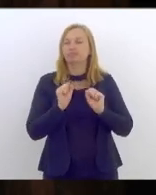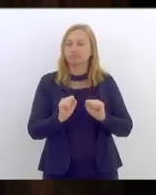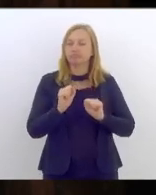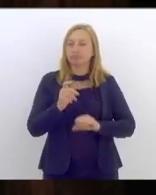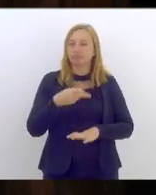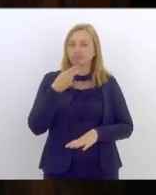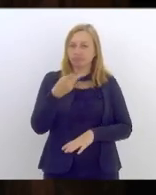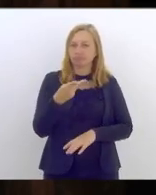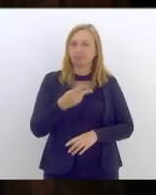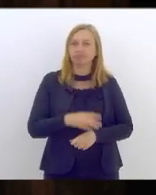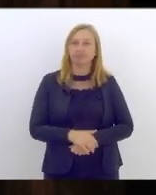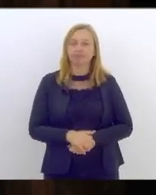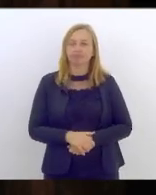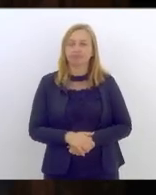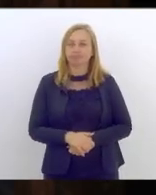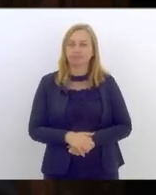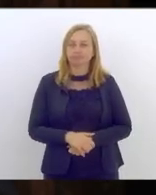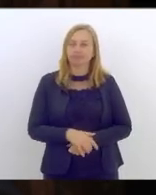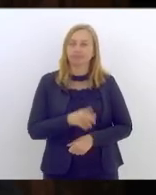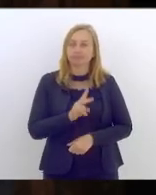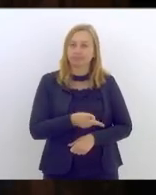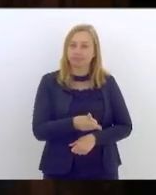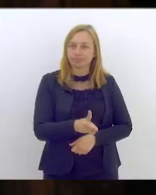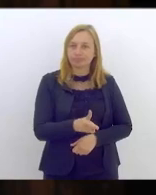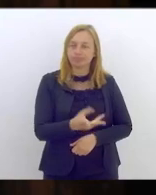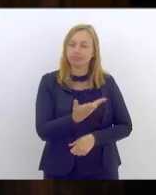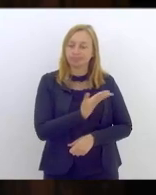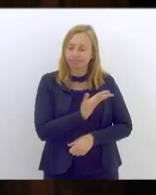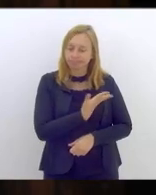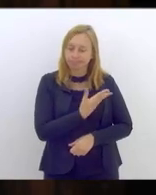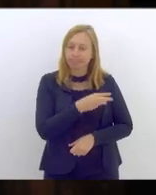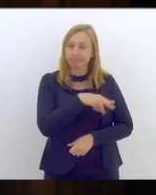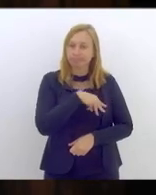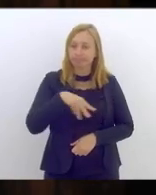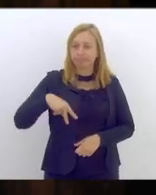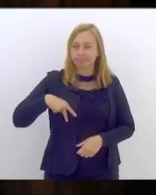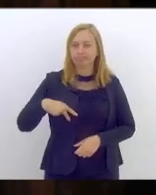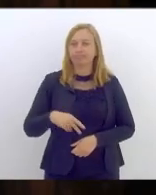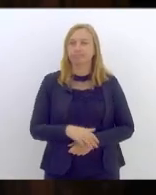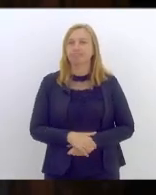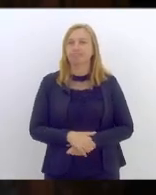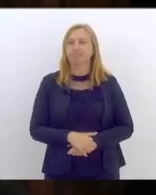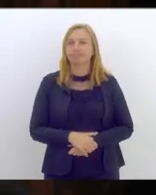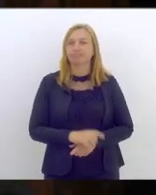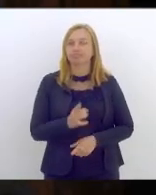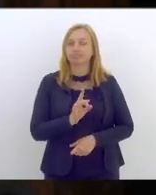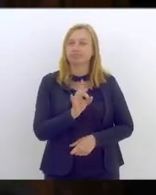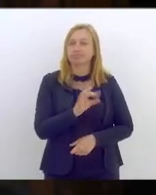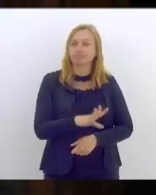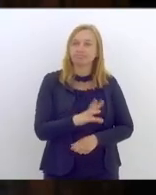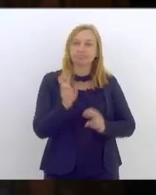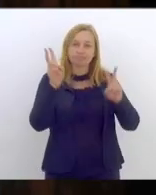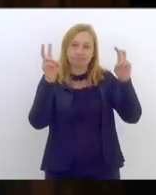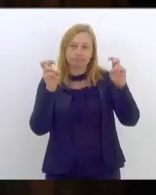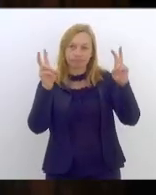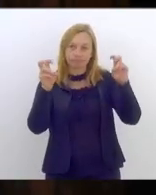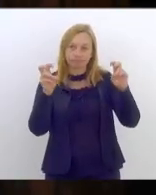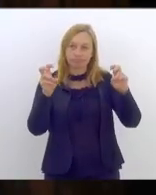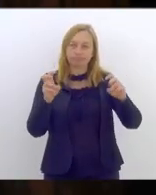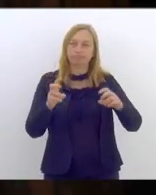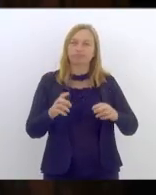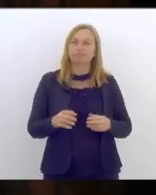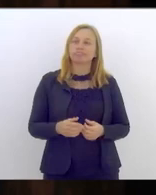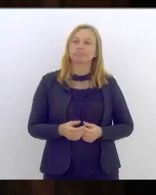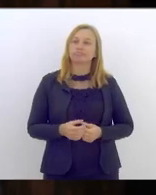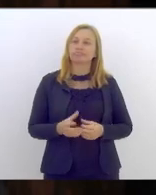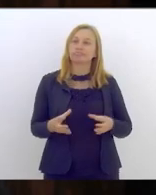dizer que ele sempre foi um amigo do Ministério Público não só nas questões corporativas